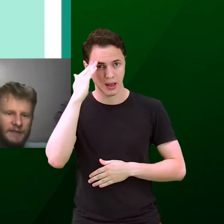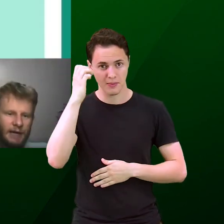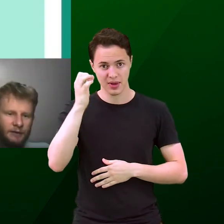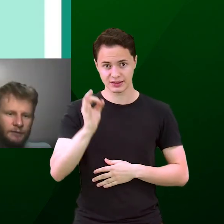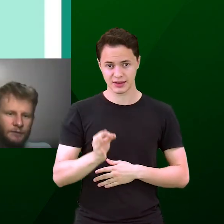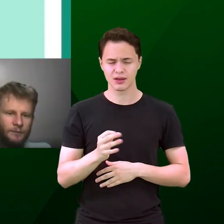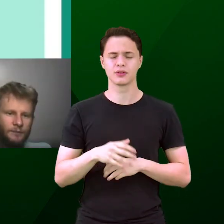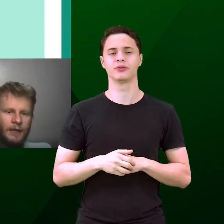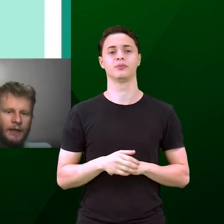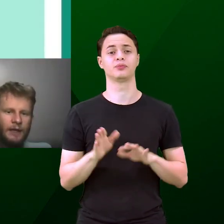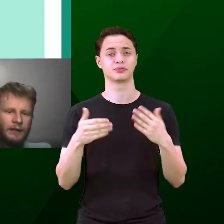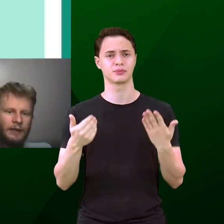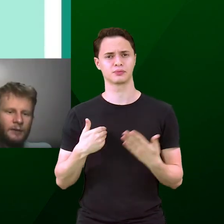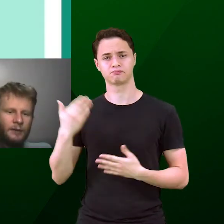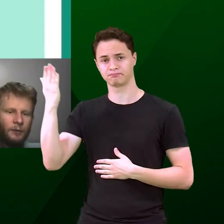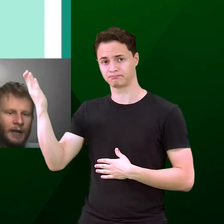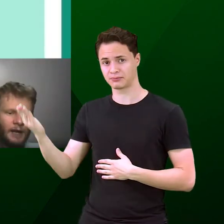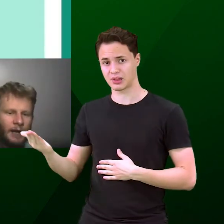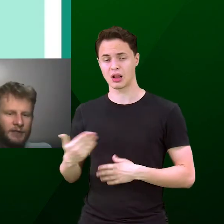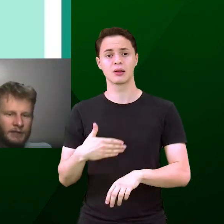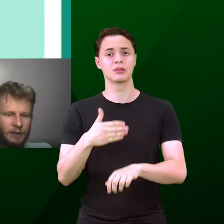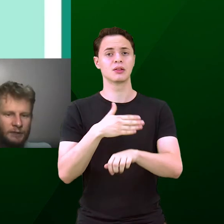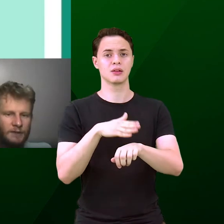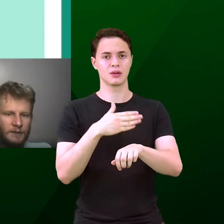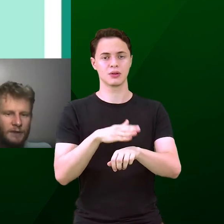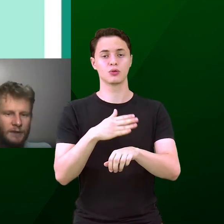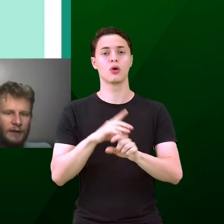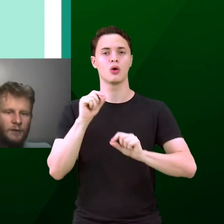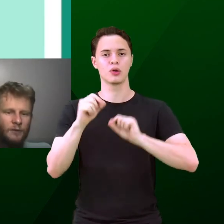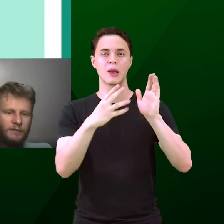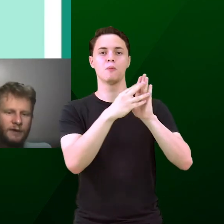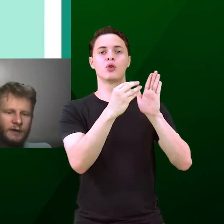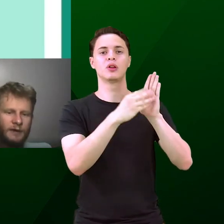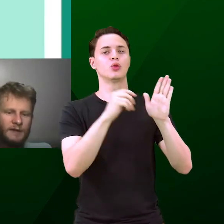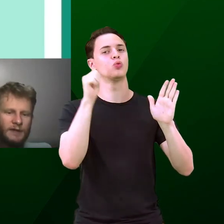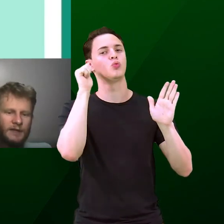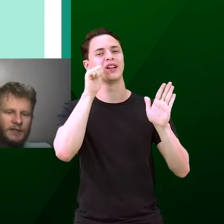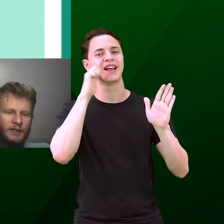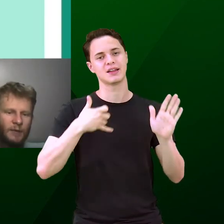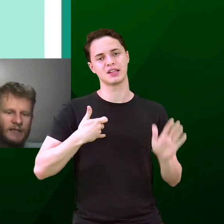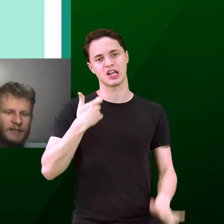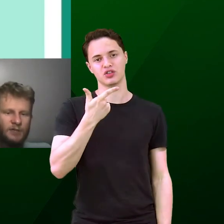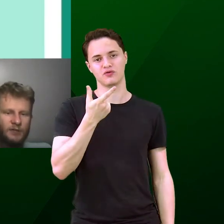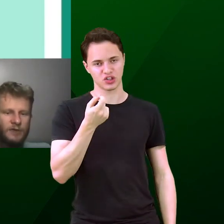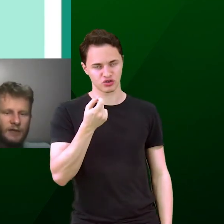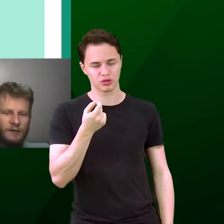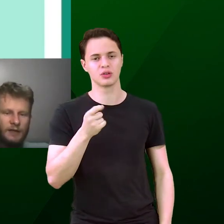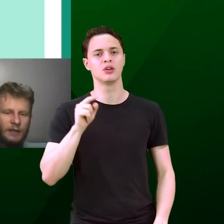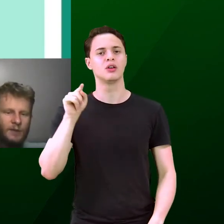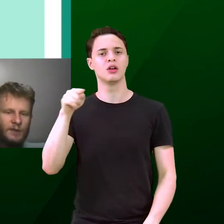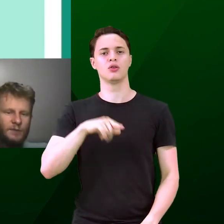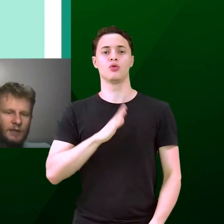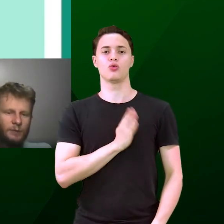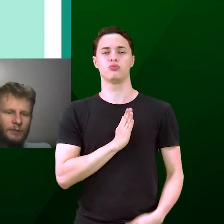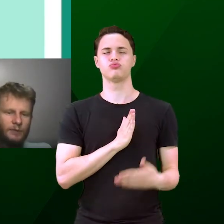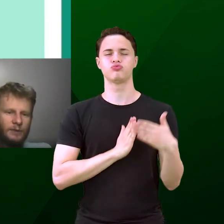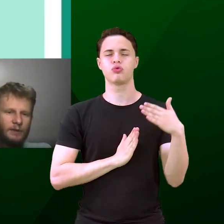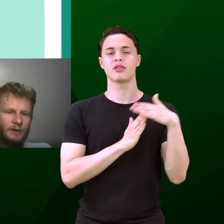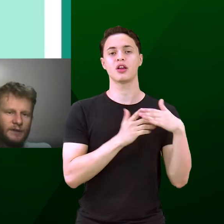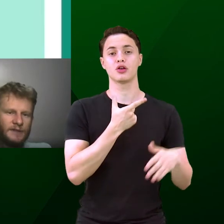De aspecto mecânico, de aspecto físico. Eu já tenho todo o meu treino prontinho. Como que eu começo? Bom, claro, para vestir uma